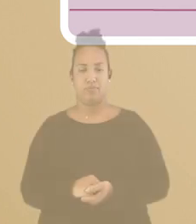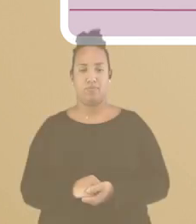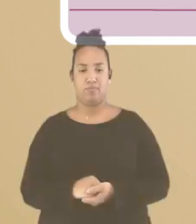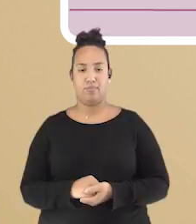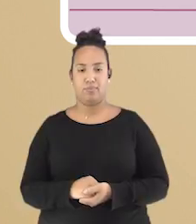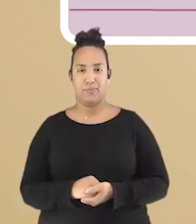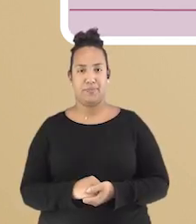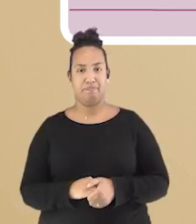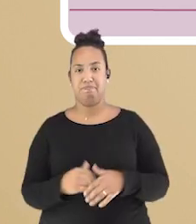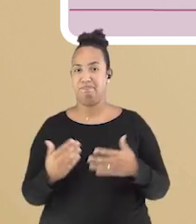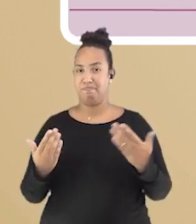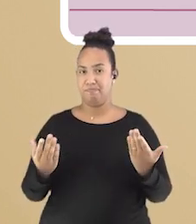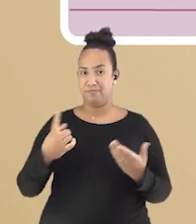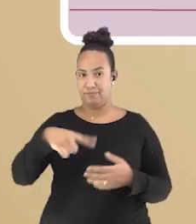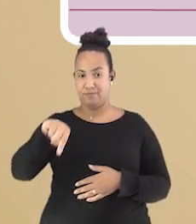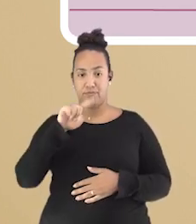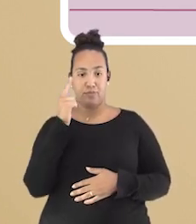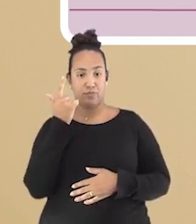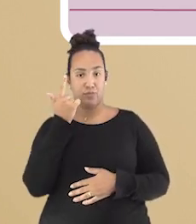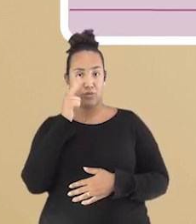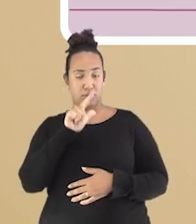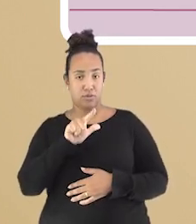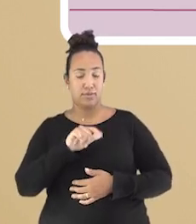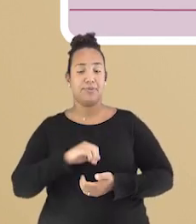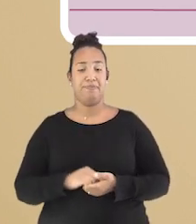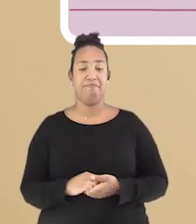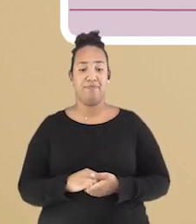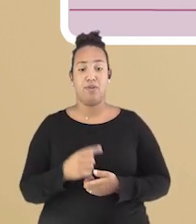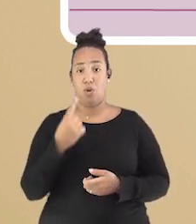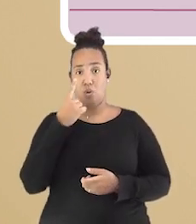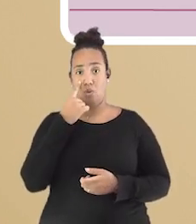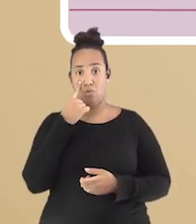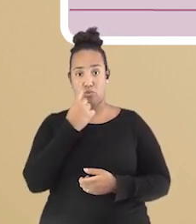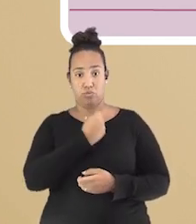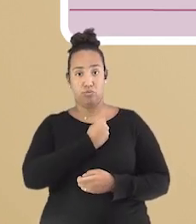E aí, conseguiu? Esse número por extenso fica